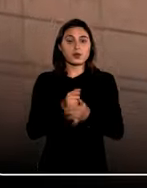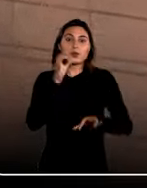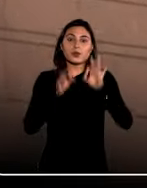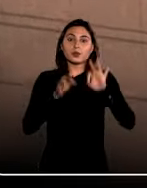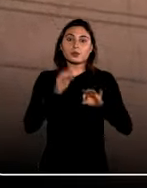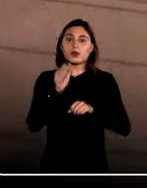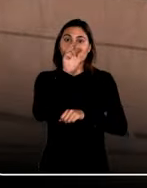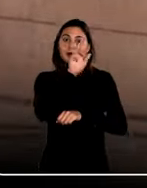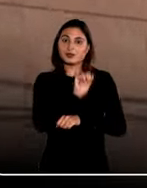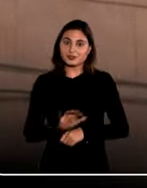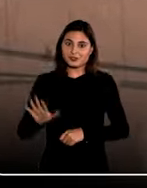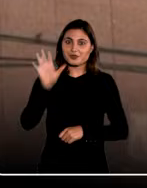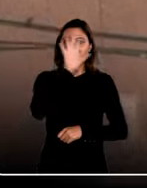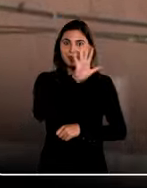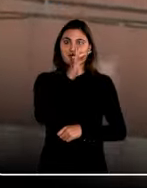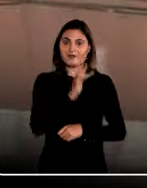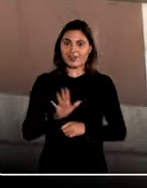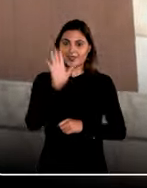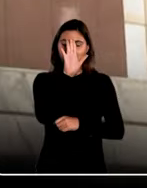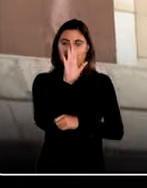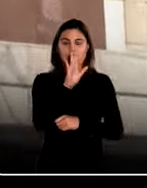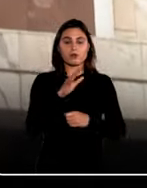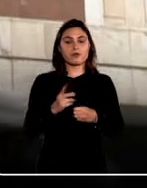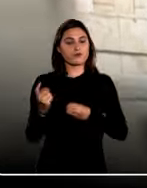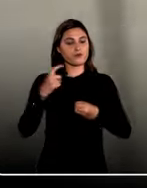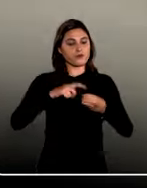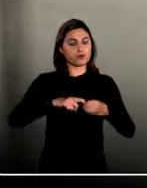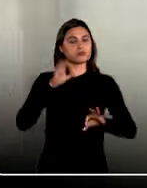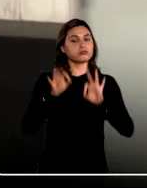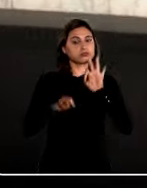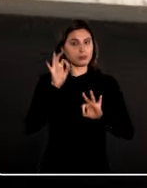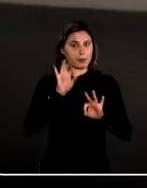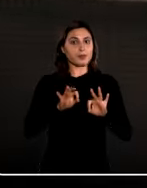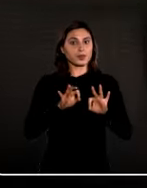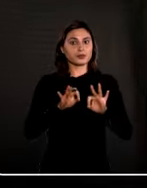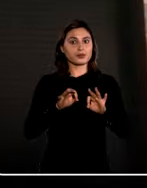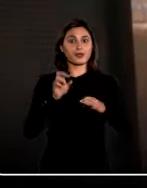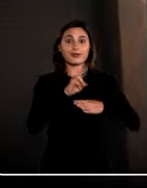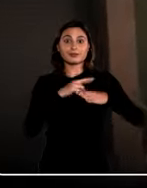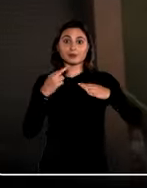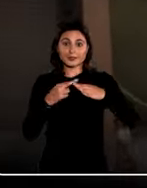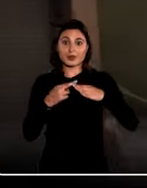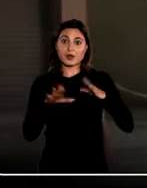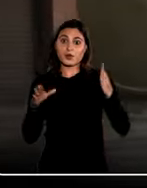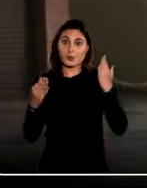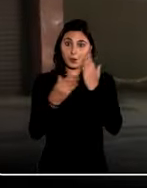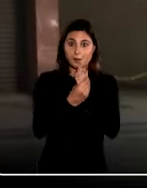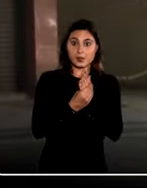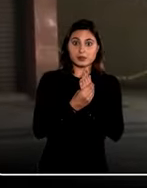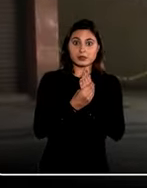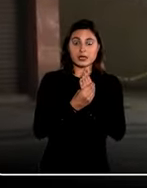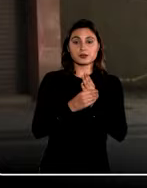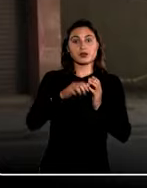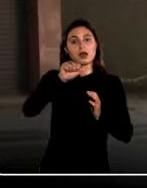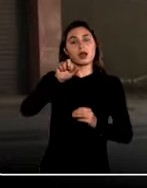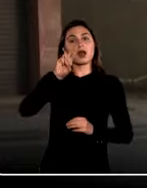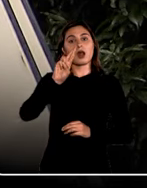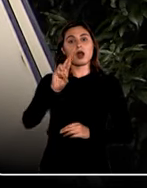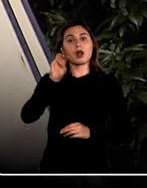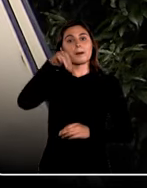Tribunal Regional Federal da segunda região retome o julgamento da apelação em um processo oriundo da operação